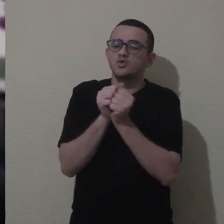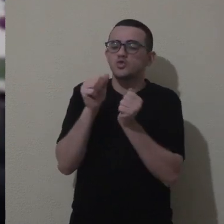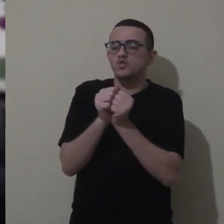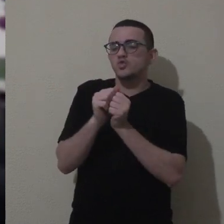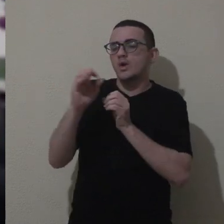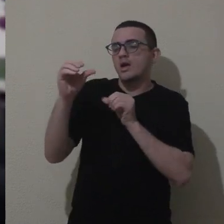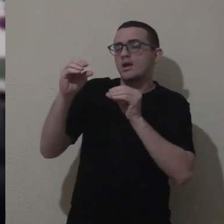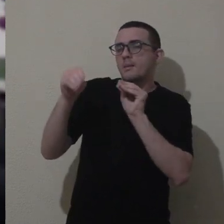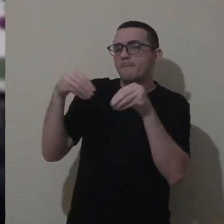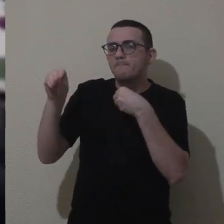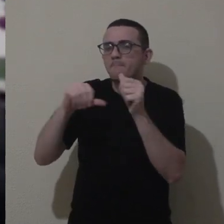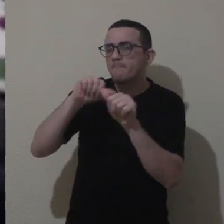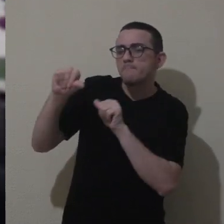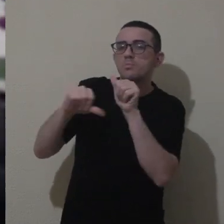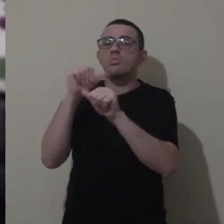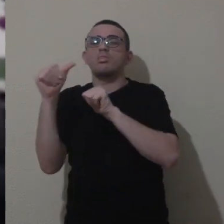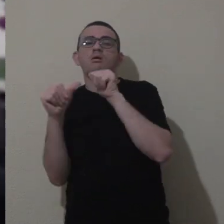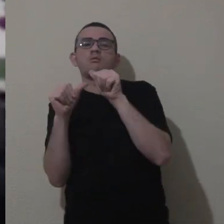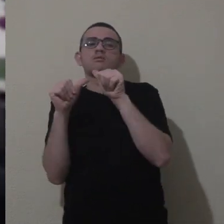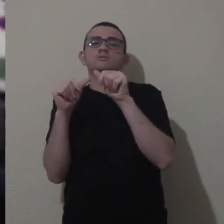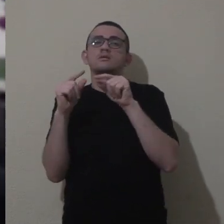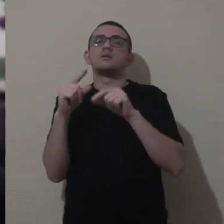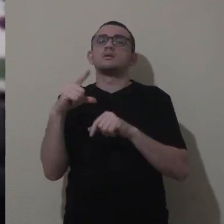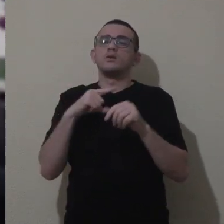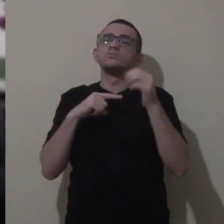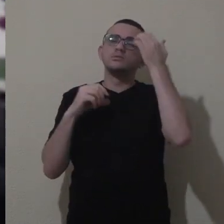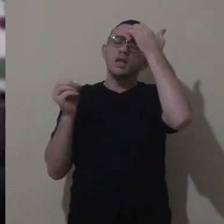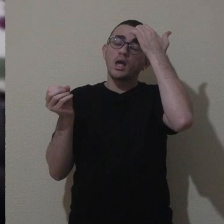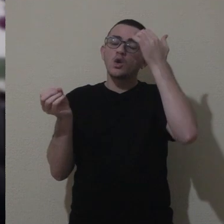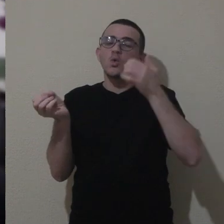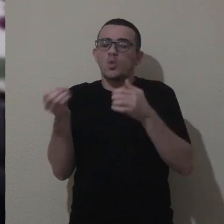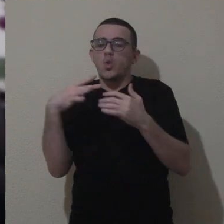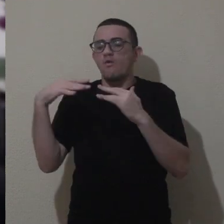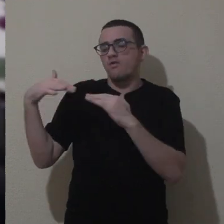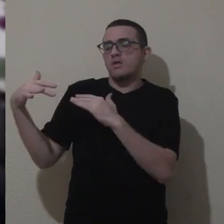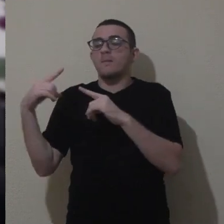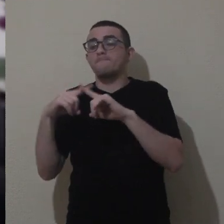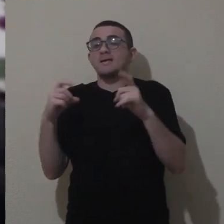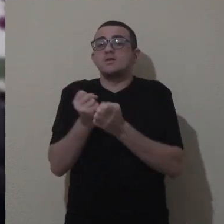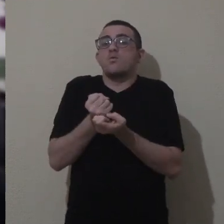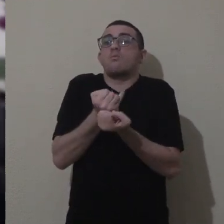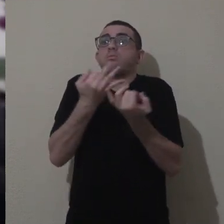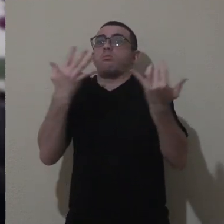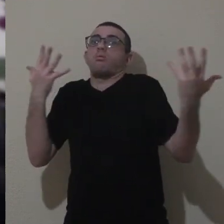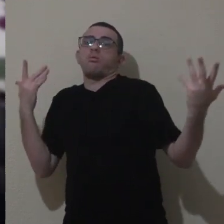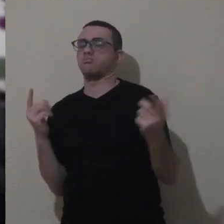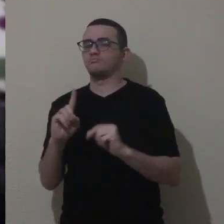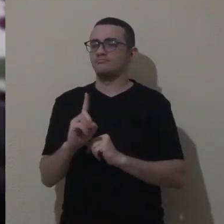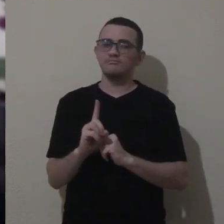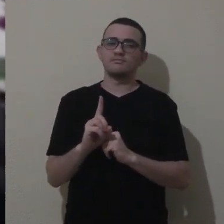plasticidade, né, com a formação neural, né, de fato, tem geração de novos neurônios, mas não em